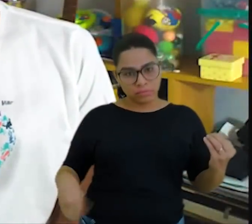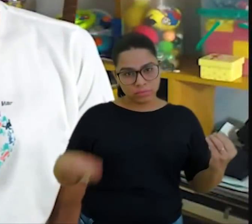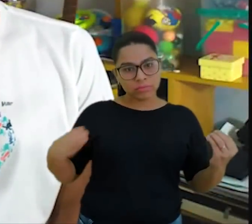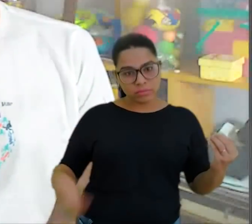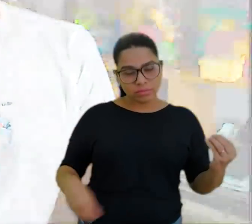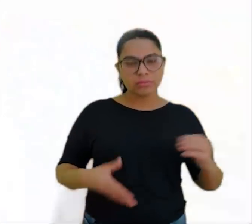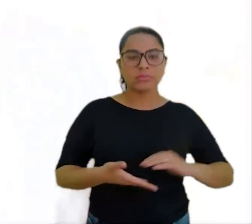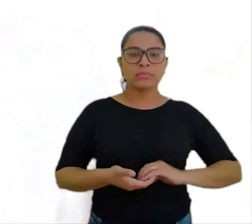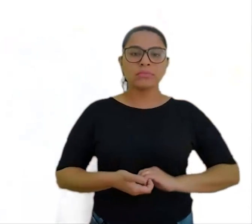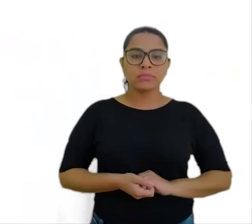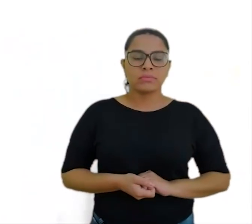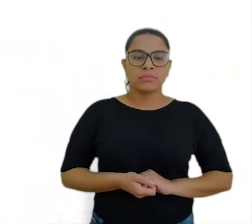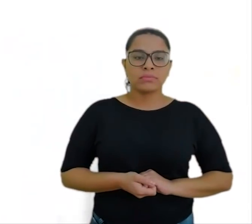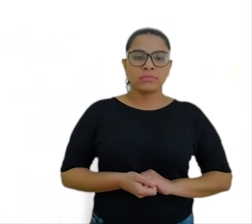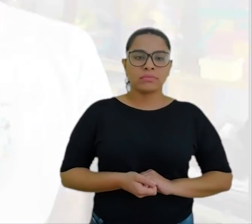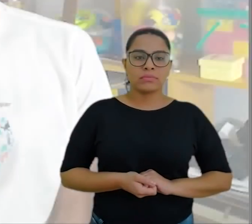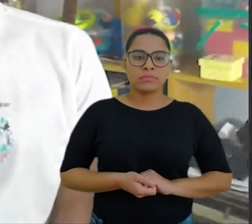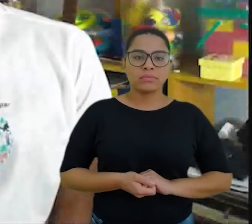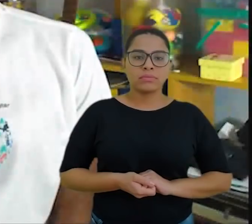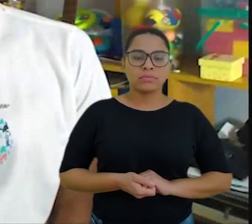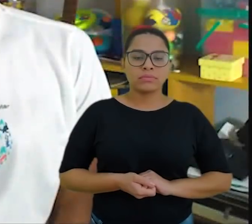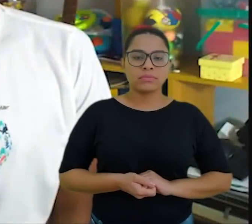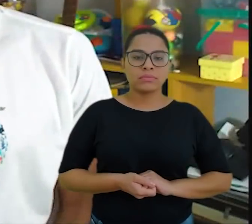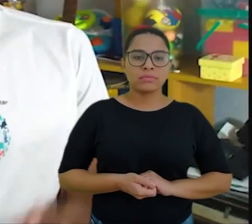baixo elétrico,